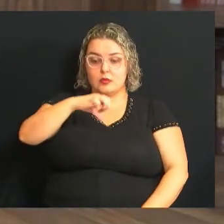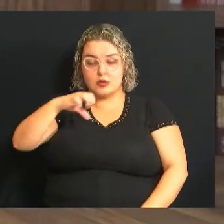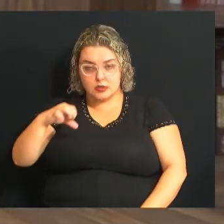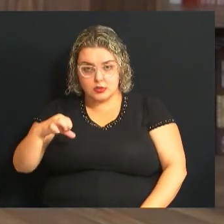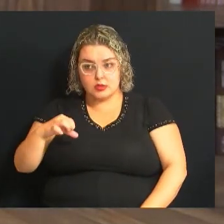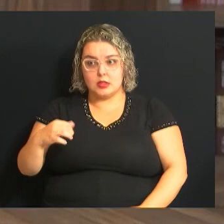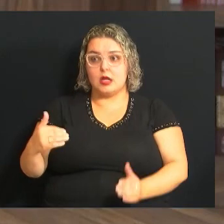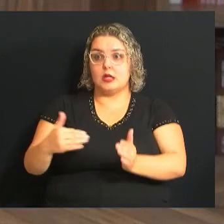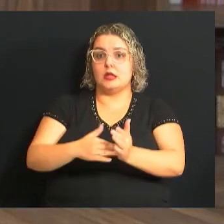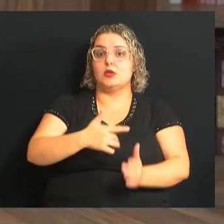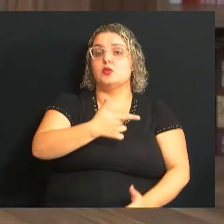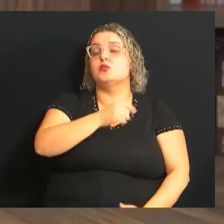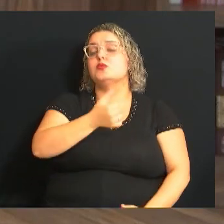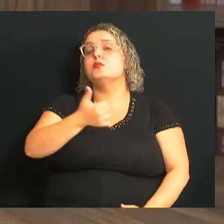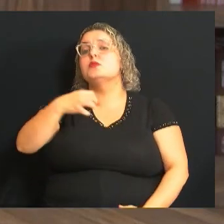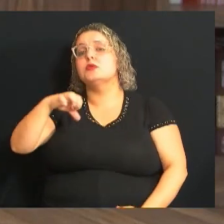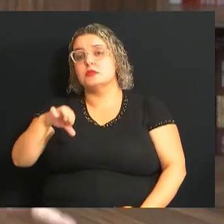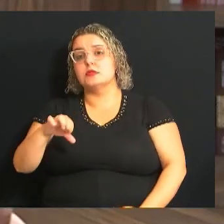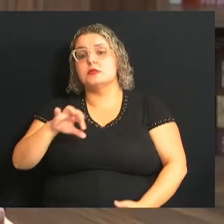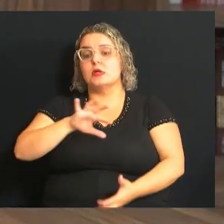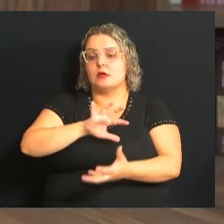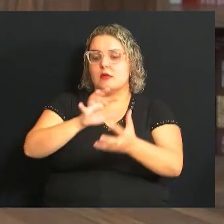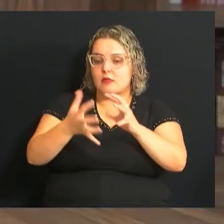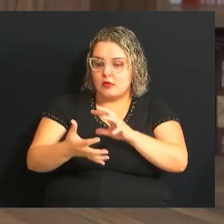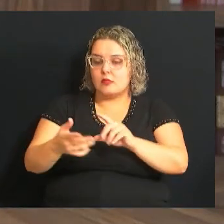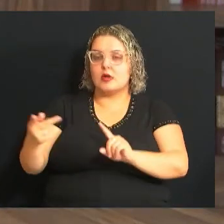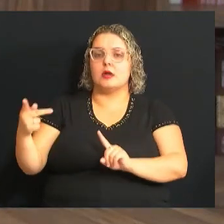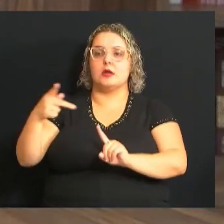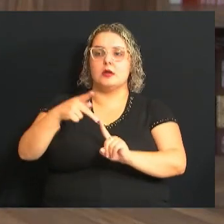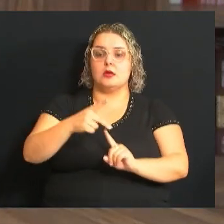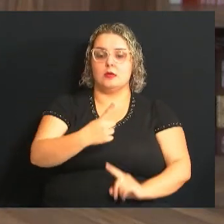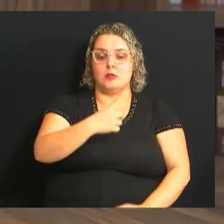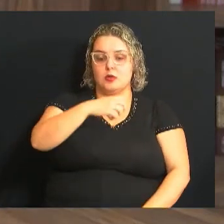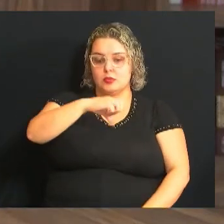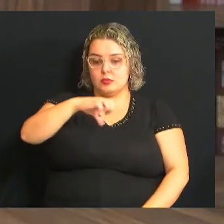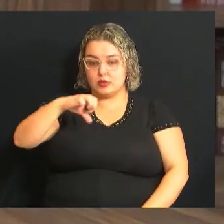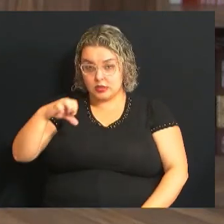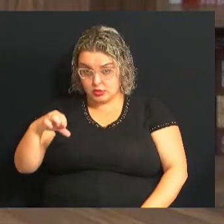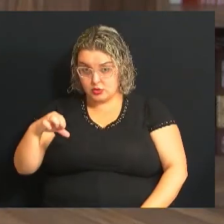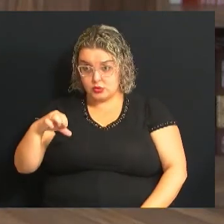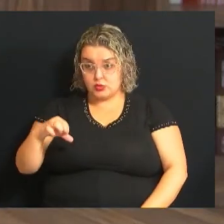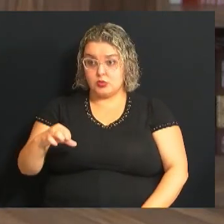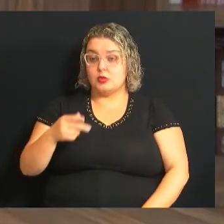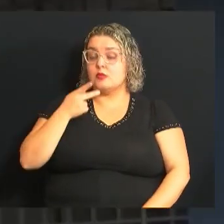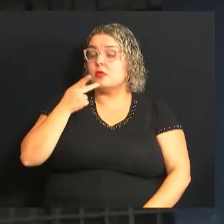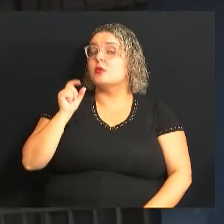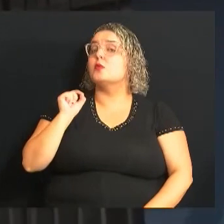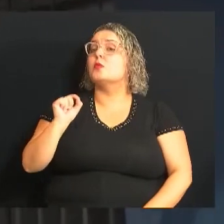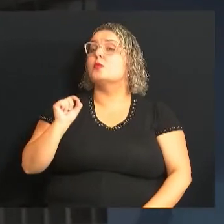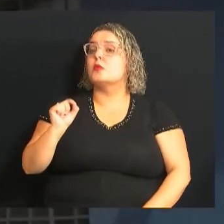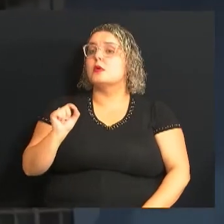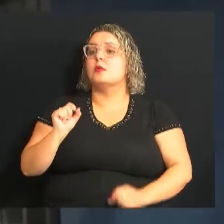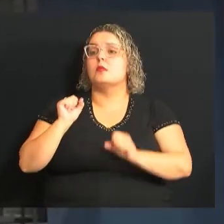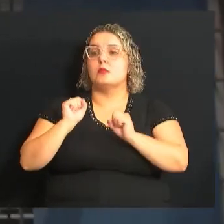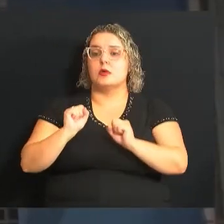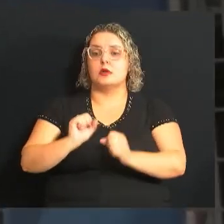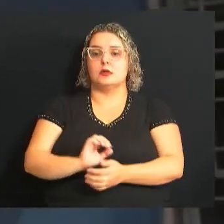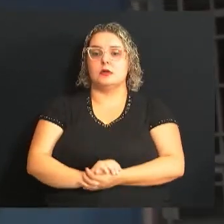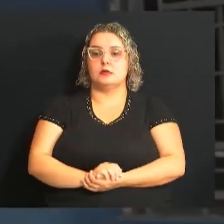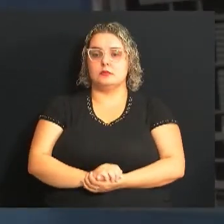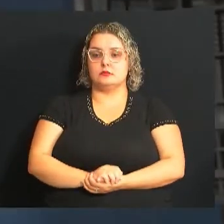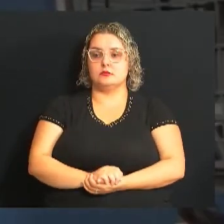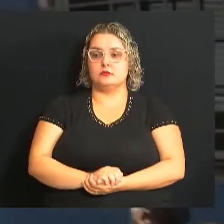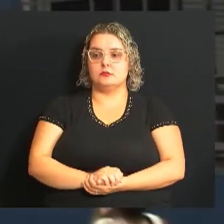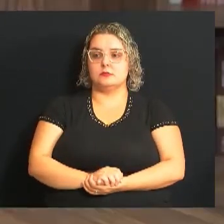2019. Na reforma da Previdência que teve em 99, ela diz o seguinte: poderia